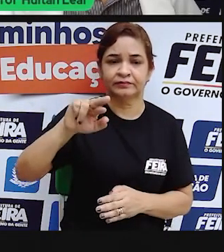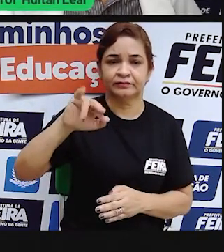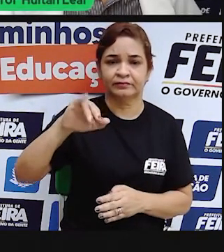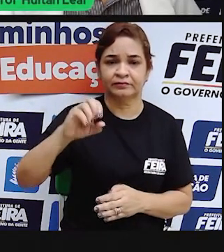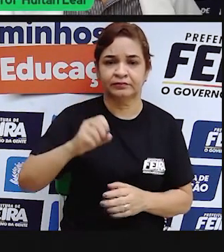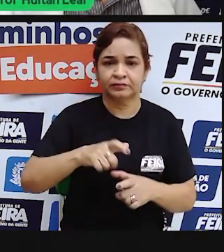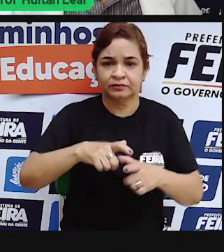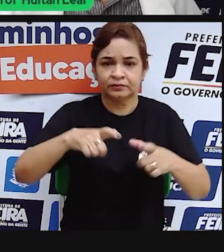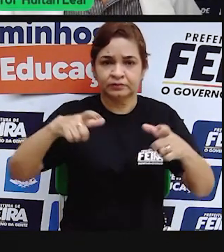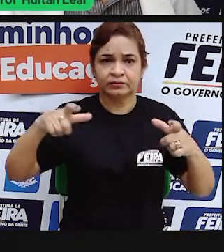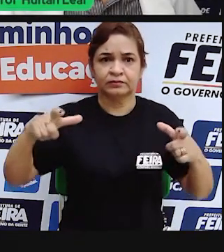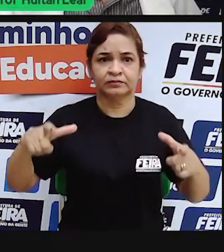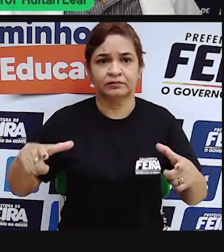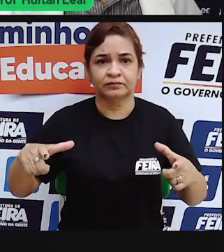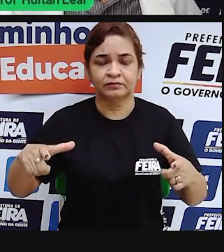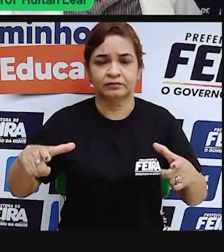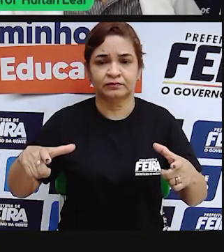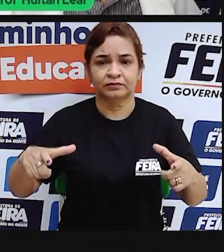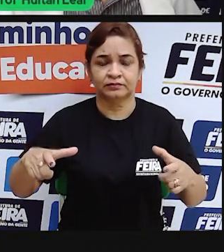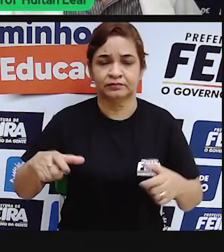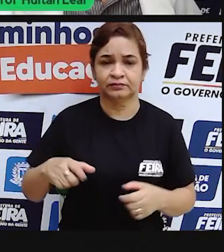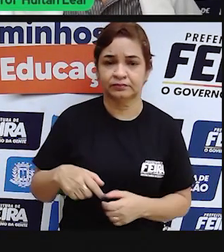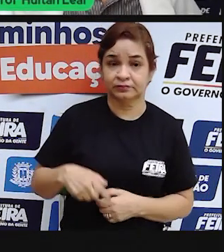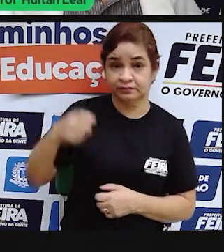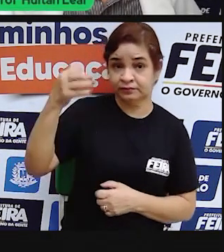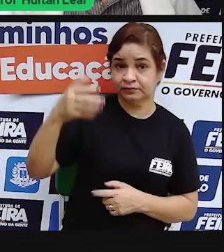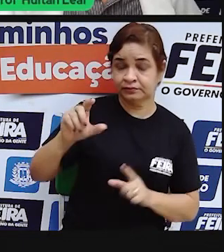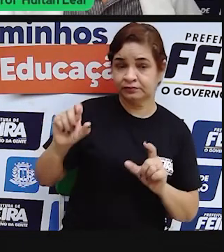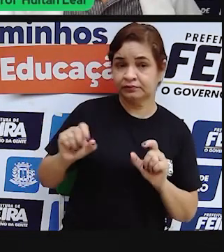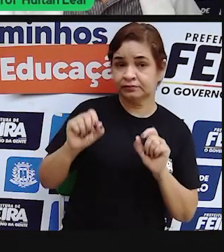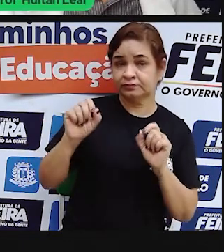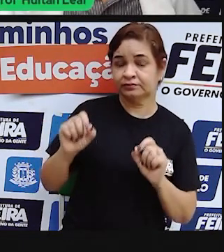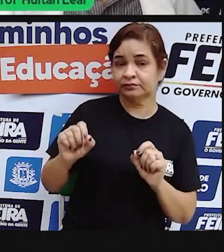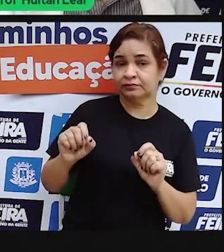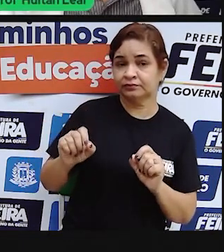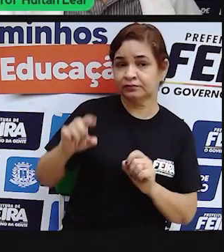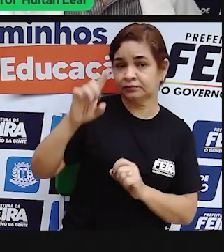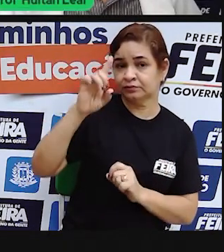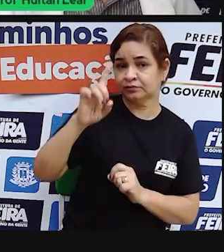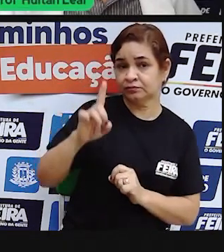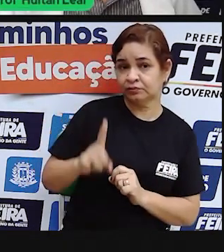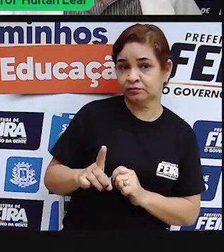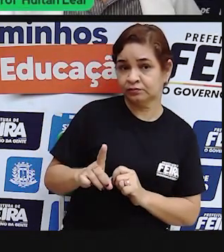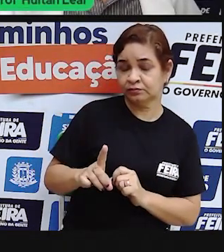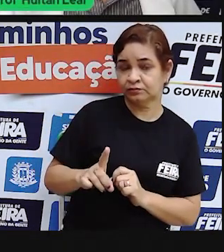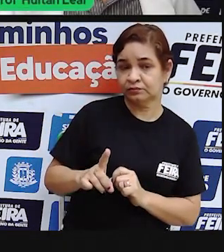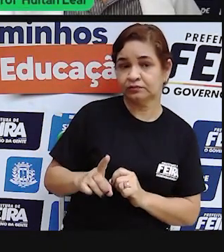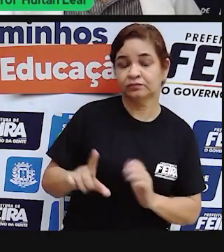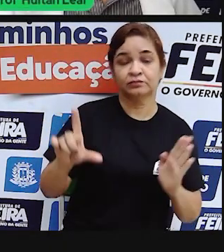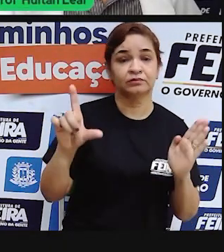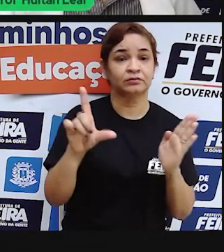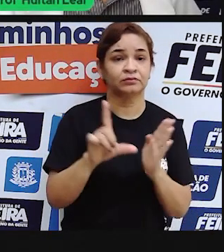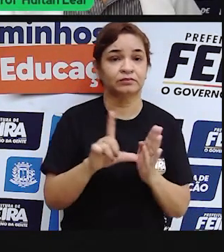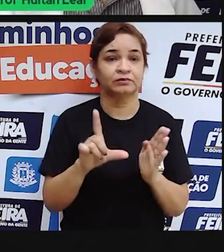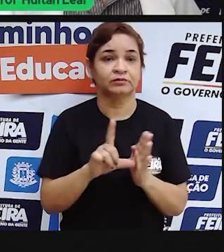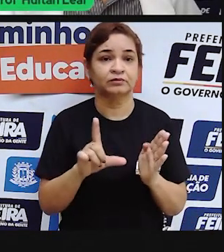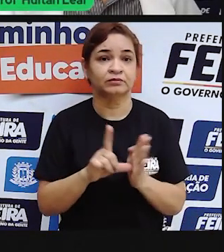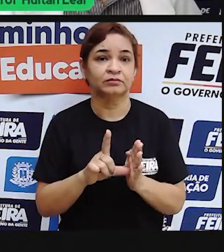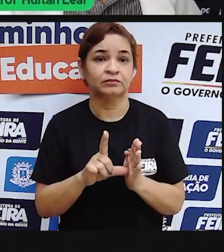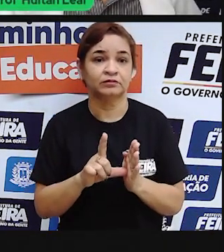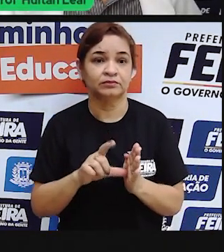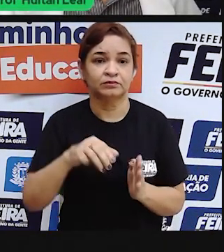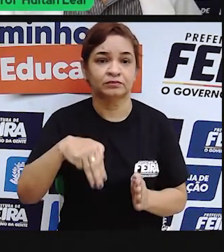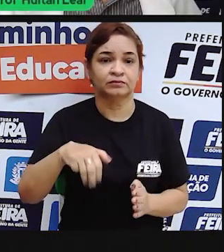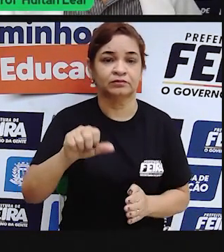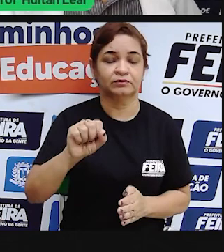quem é a loja? Eu estou especificando quem é o dono da loja. A loja é de